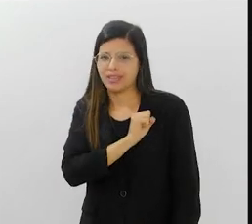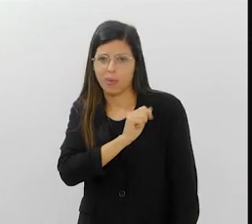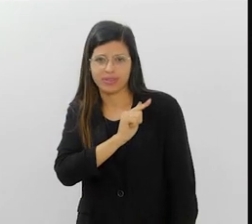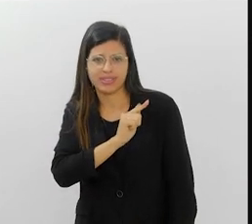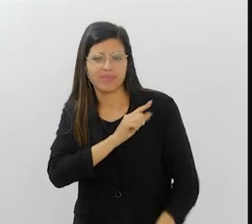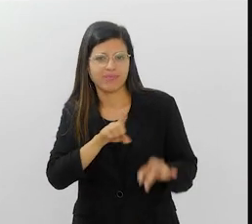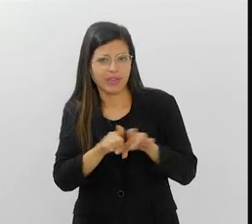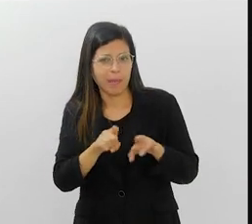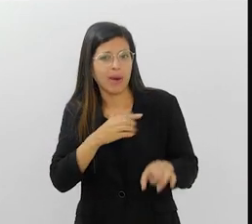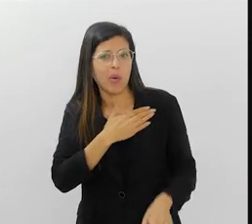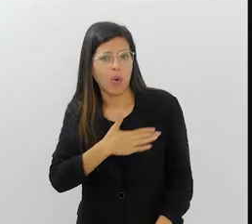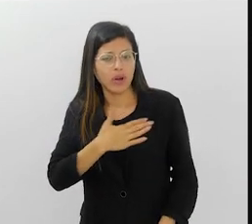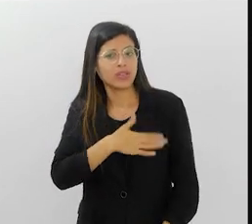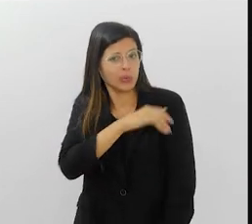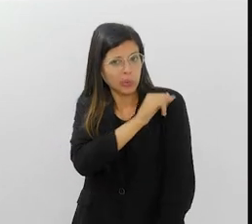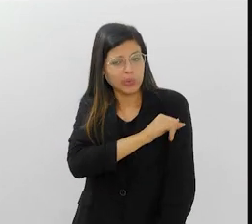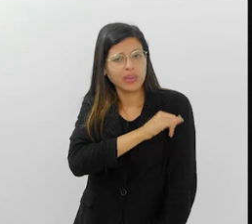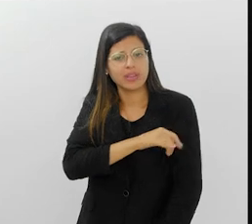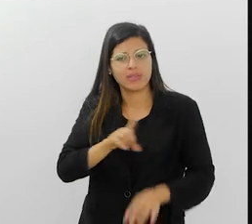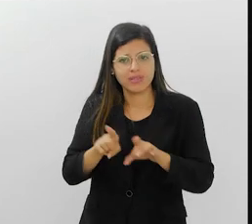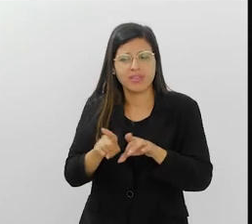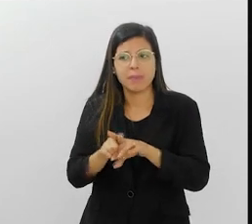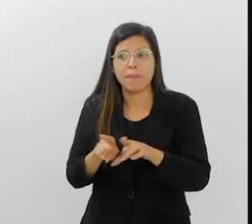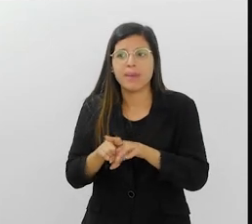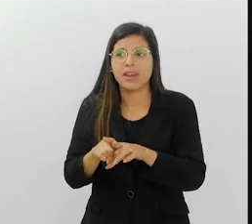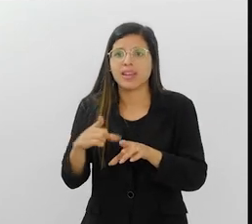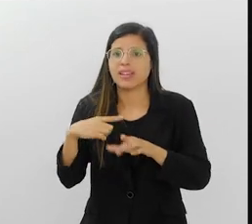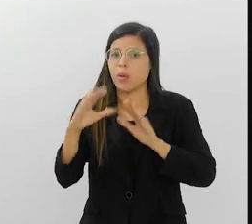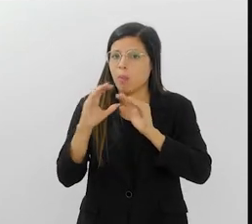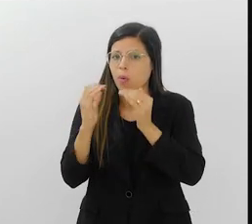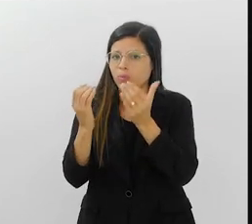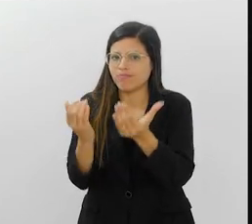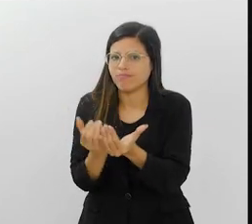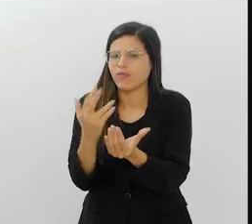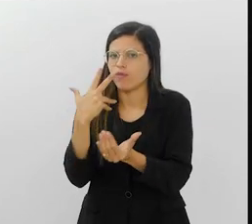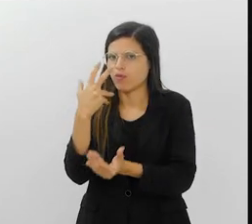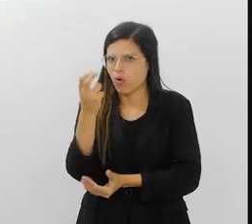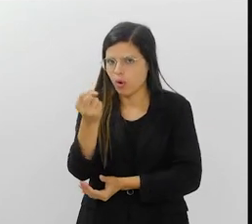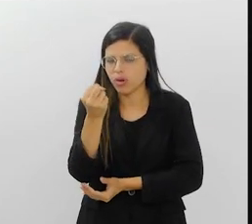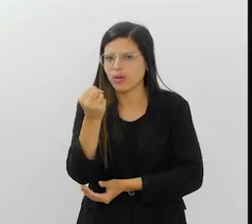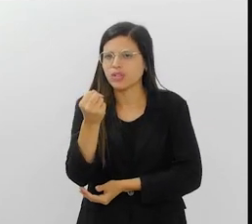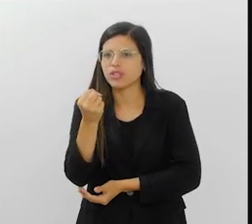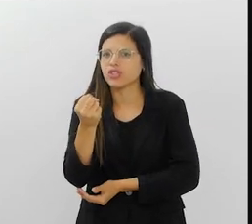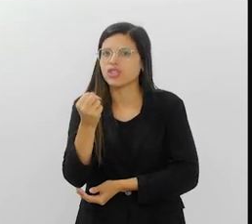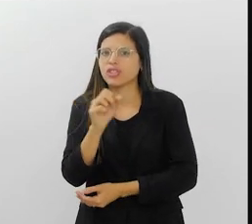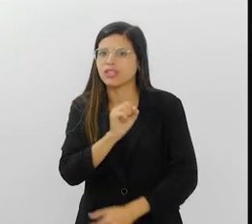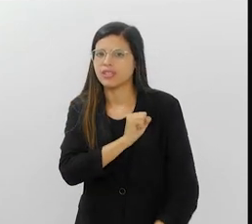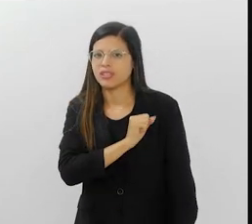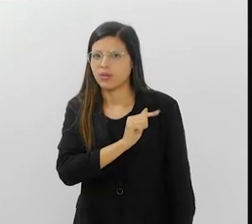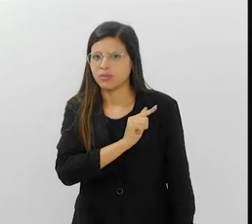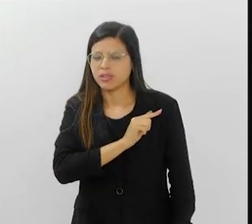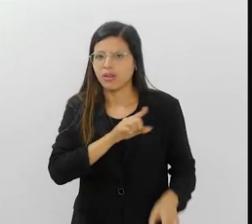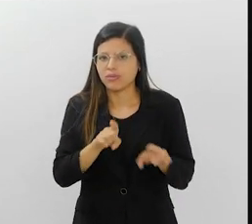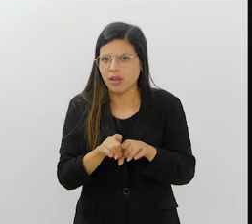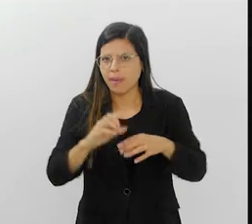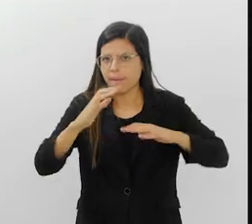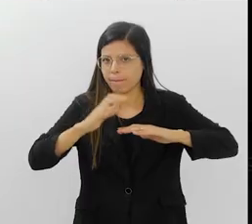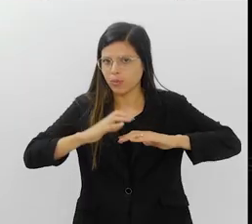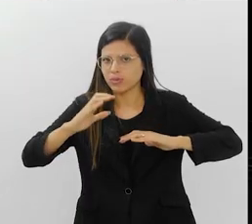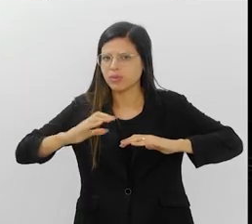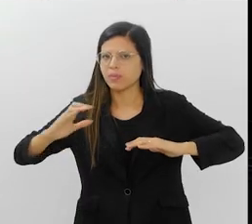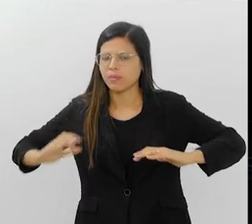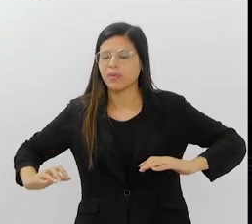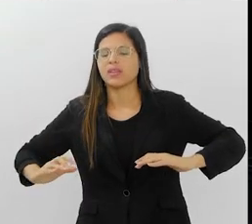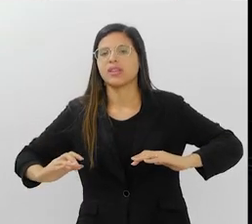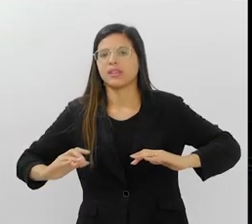escola, fora o pessoal do Rio que também gosta. Então, ela tem uma comunidade muito forte por conta disso. É, sendo que em São Gonçalo também tem a Porto da Pedra.